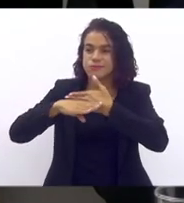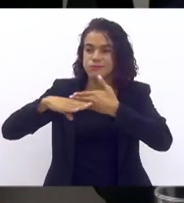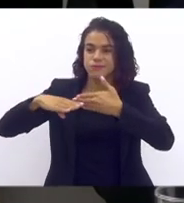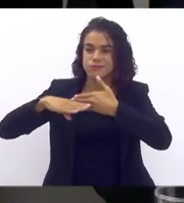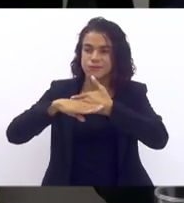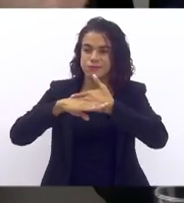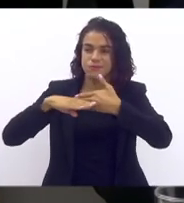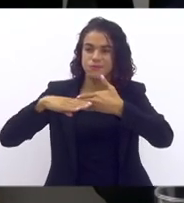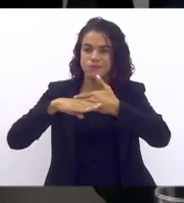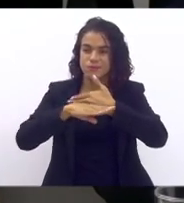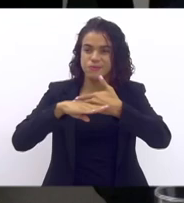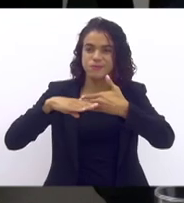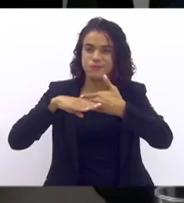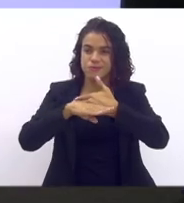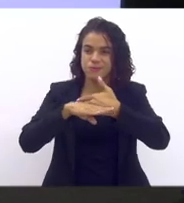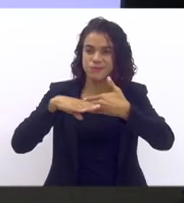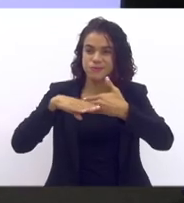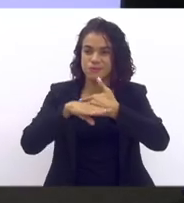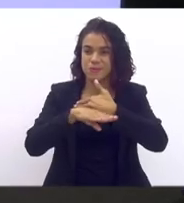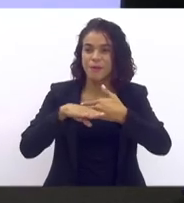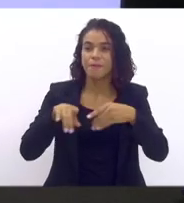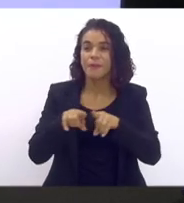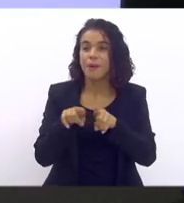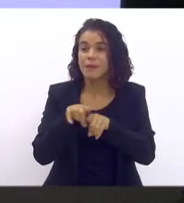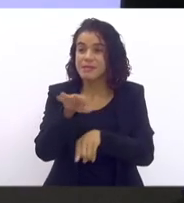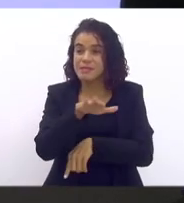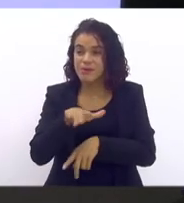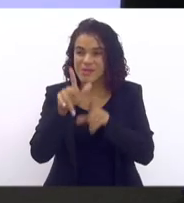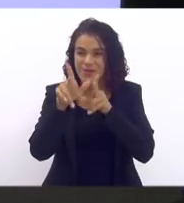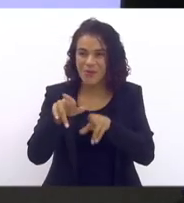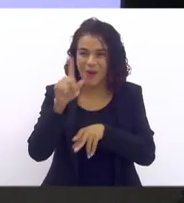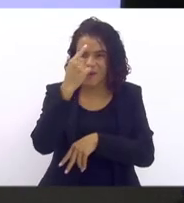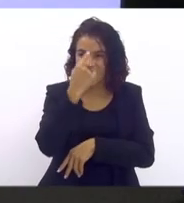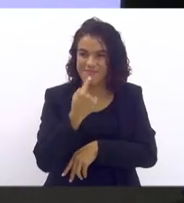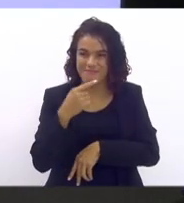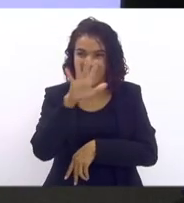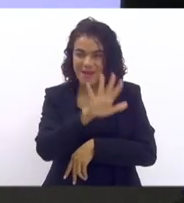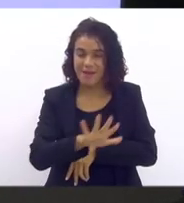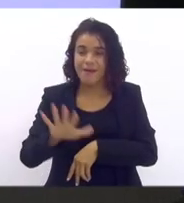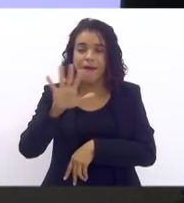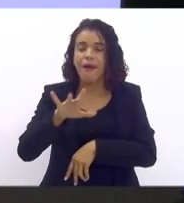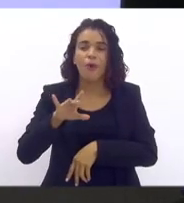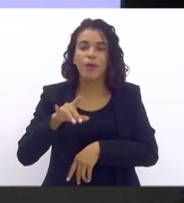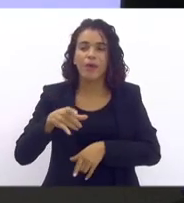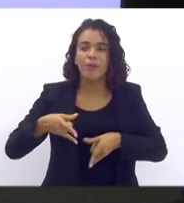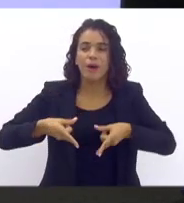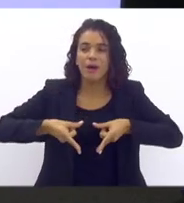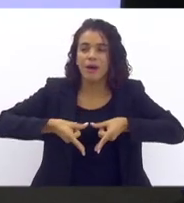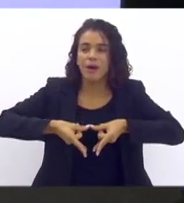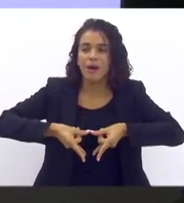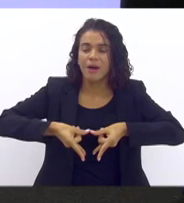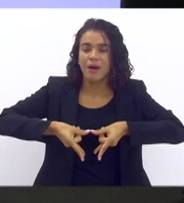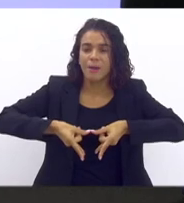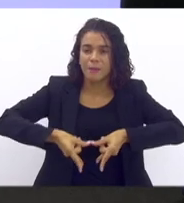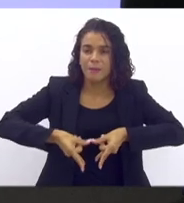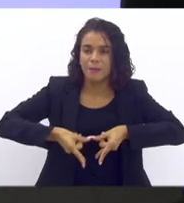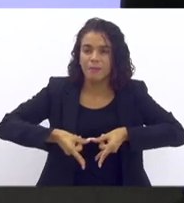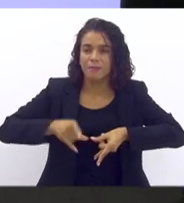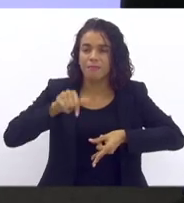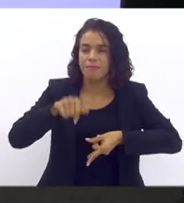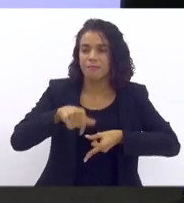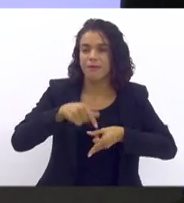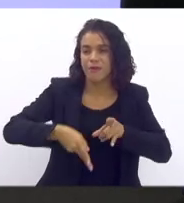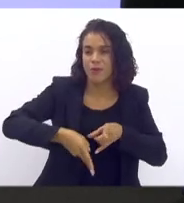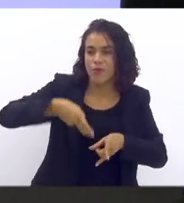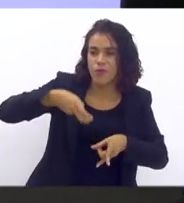próximo situações como essa a gente tem que ressaltar é uma plataforma de petróleo